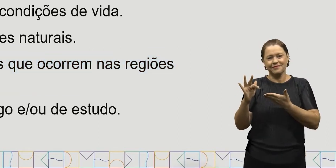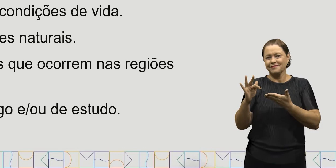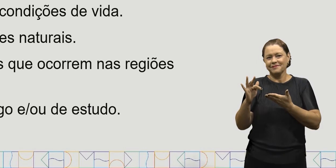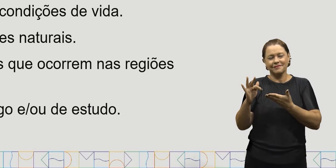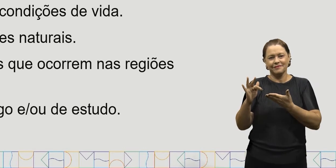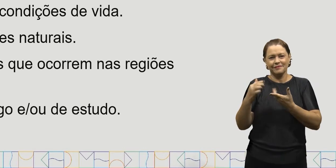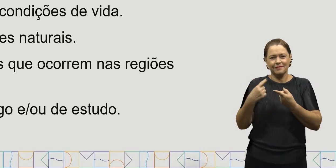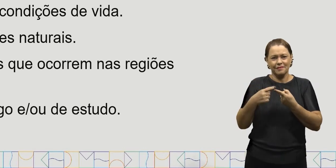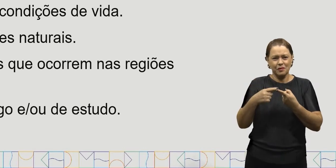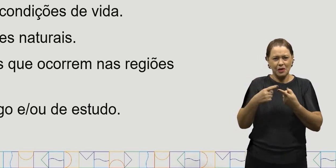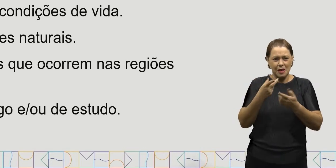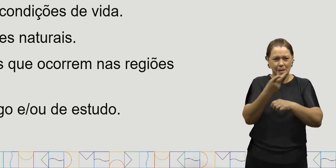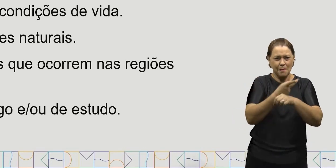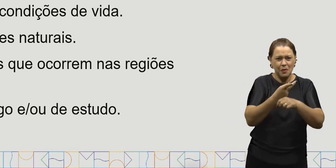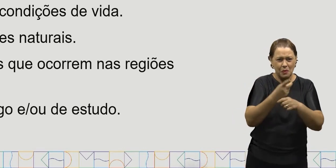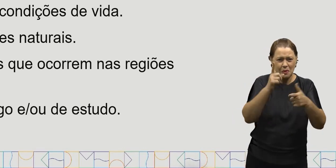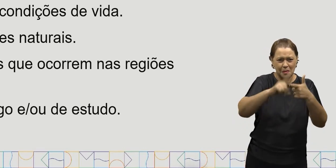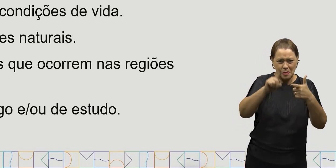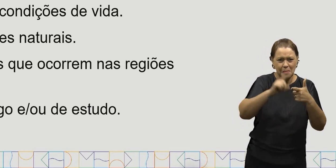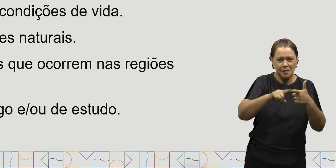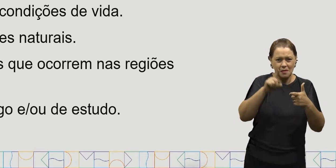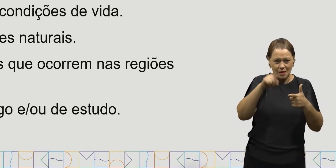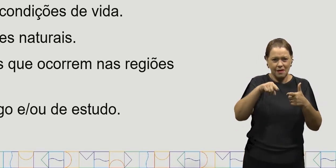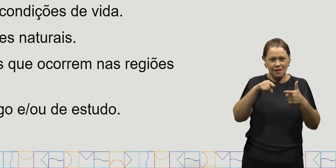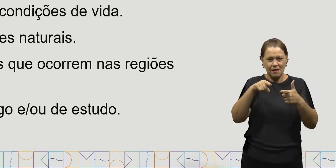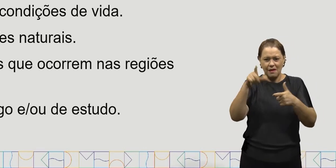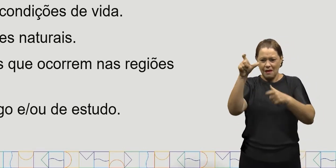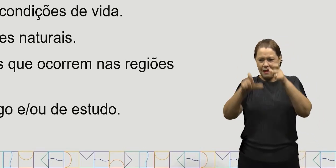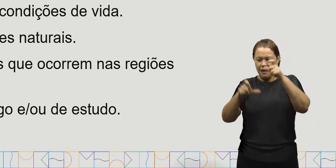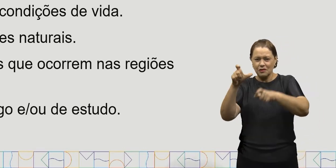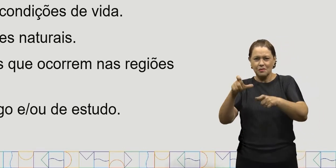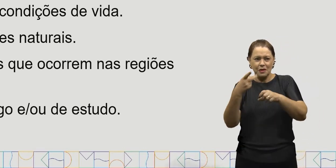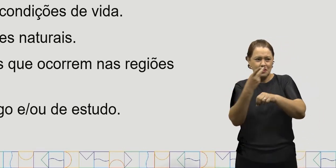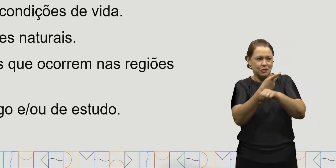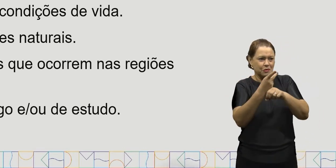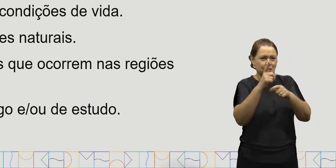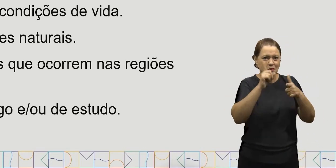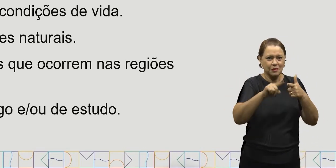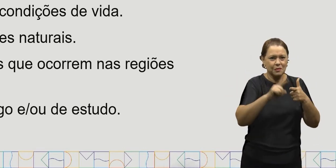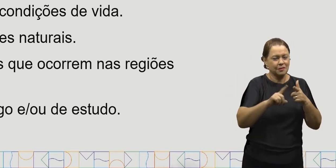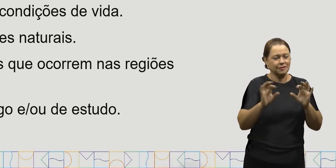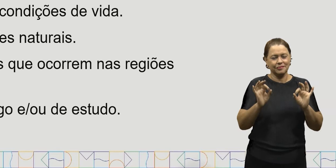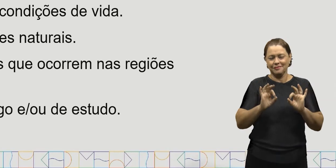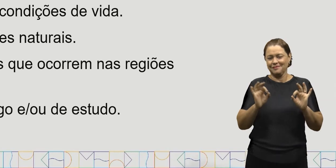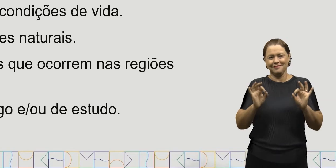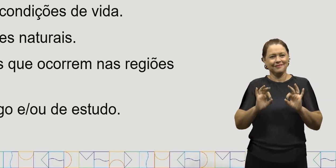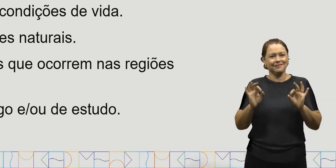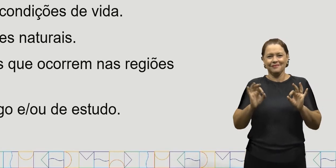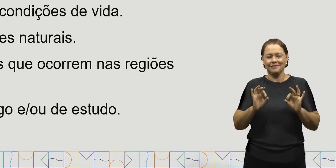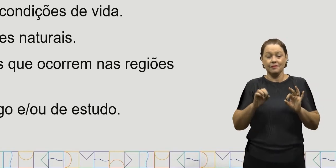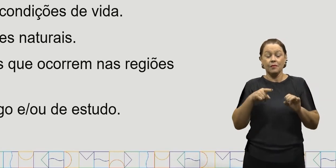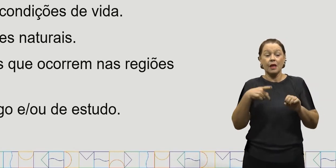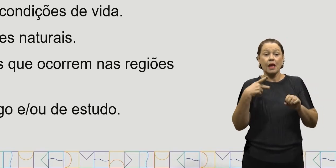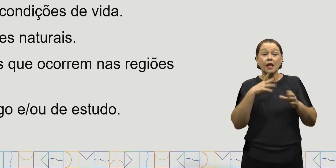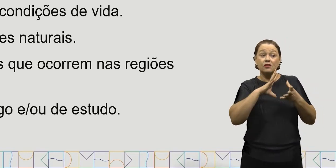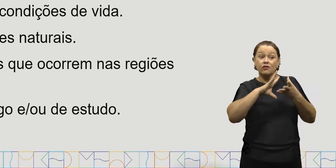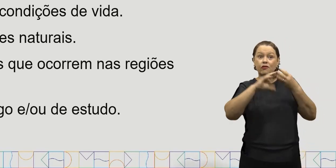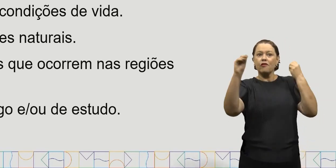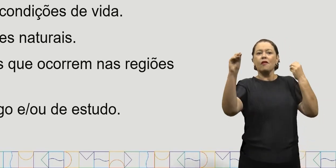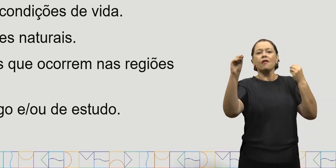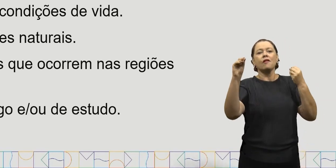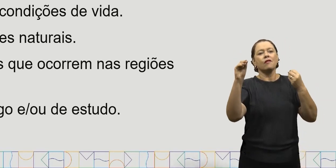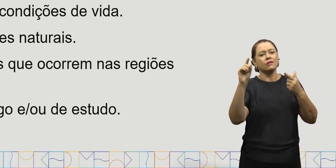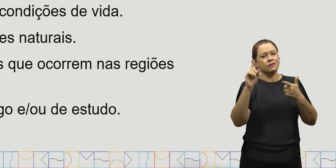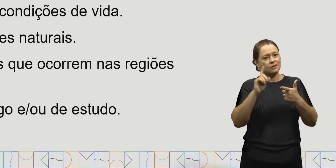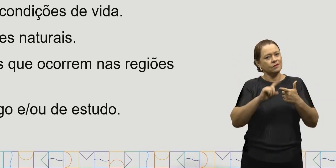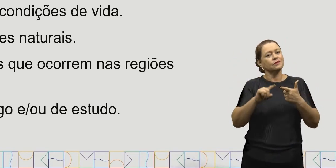certeza. Busca de conflitos. Será que essas pessoas iam querer buscar conflitos? Não, né? Para estar certo, elas deveriam fugir